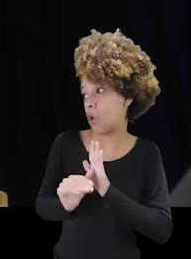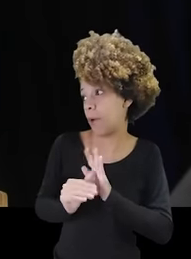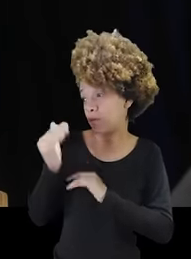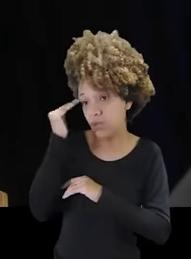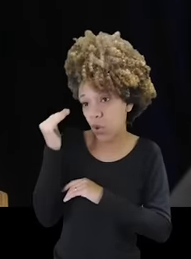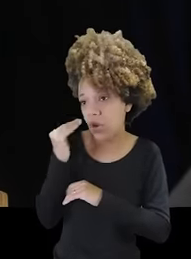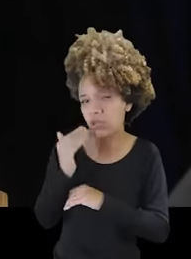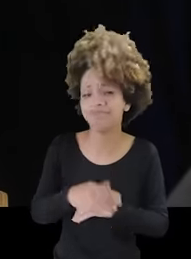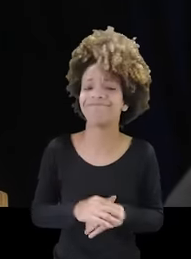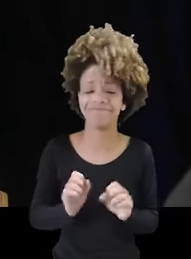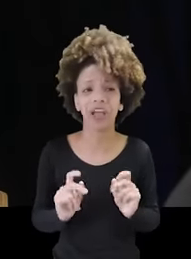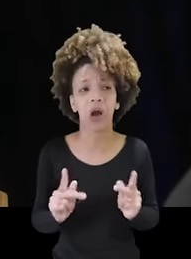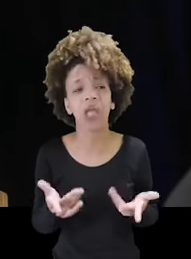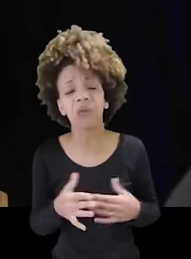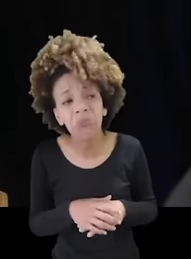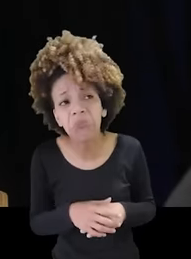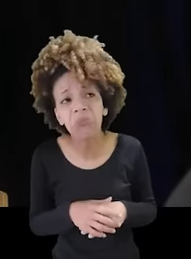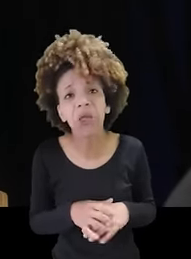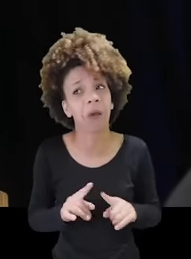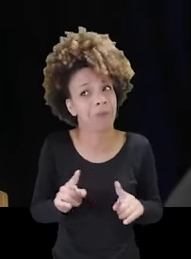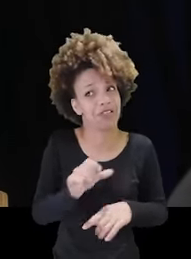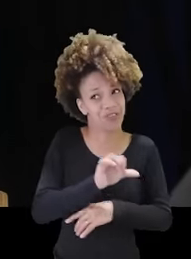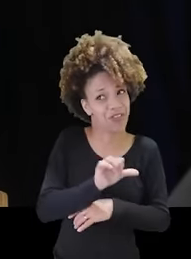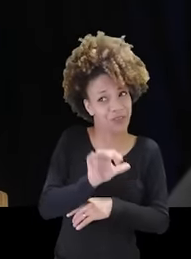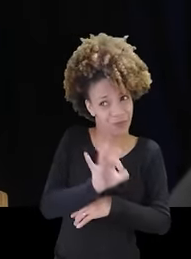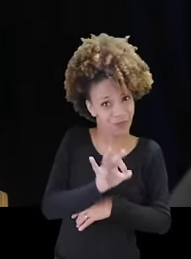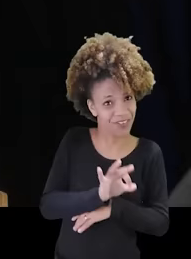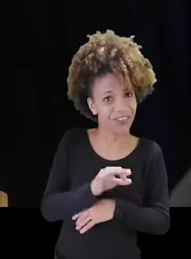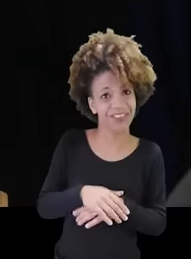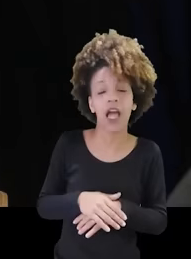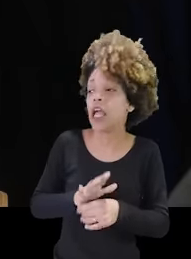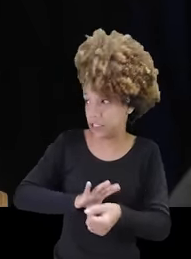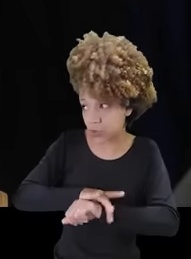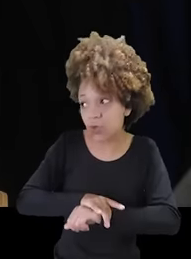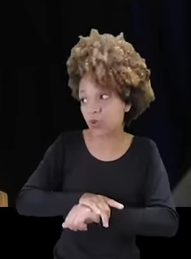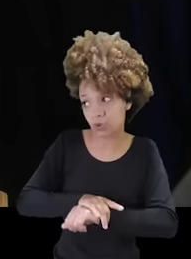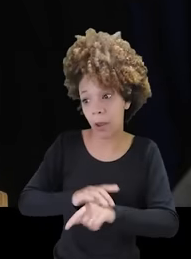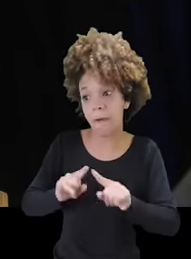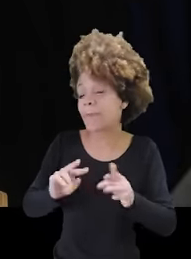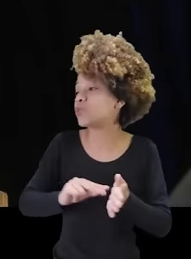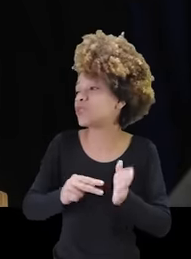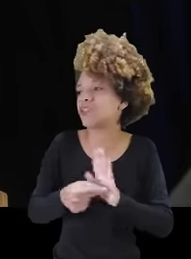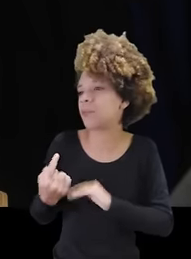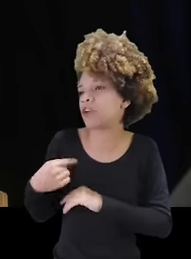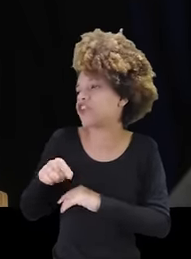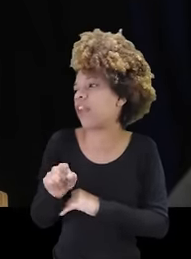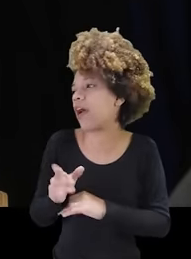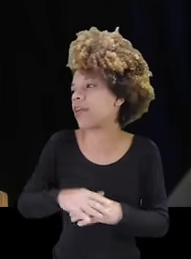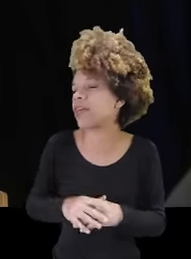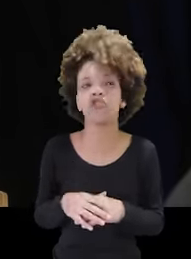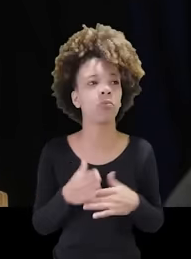foi roubado na Coreia eu fui gente tá mas 99% é muito seguro mesmo mas não quer dizer que você pode ir lá e